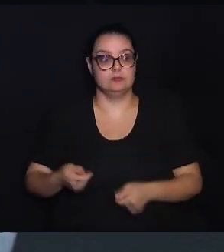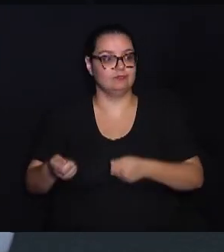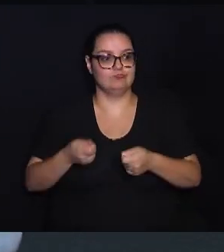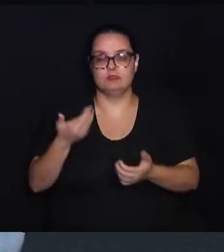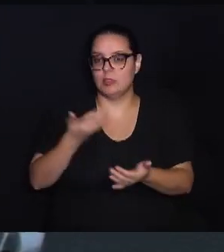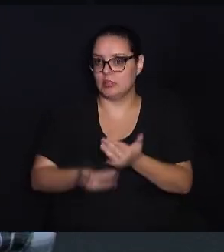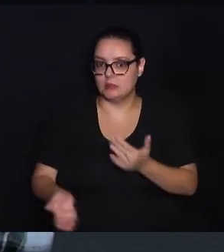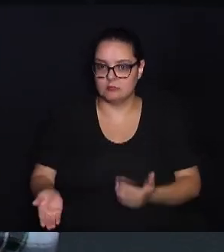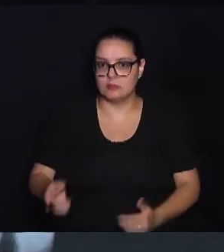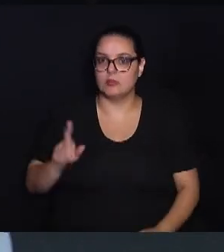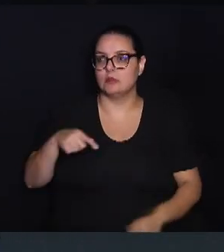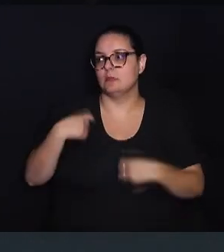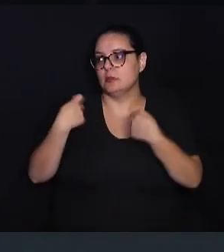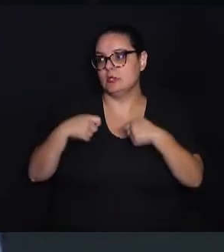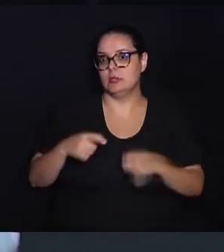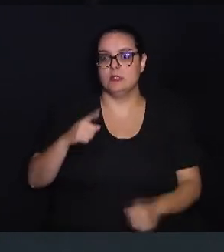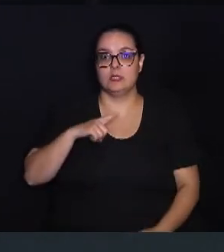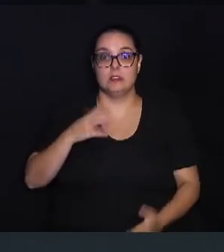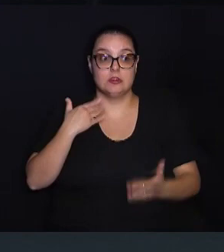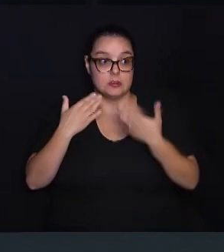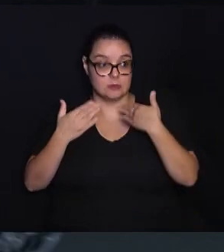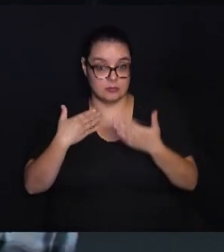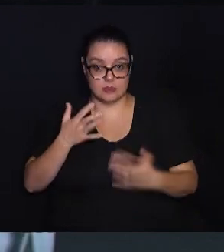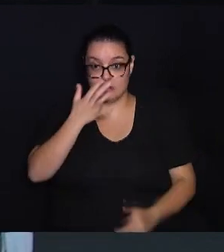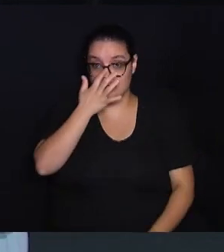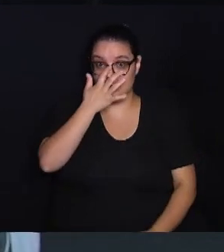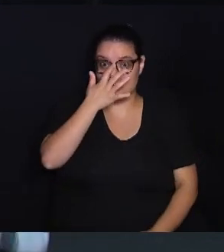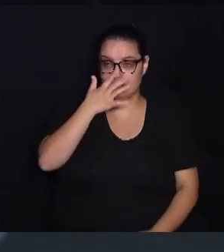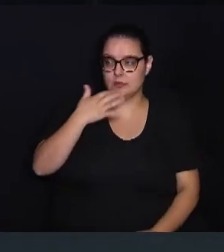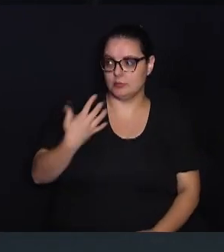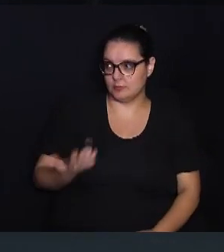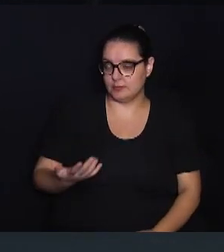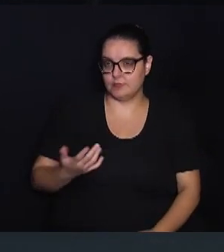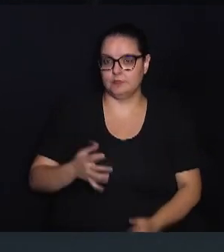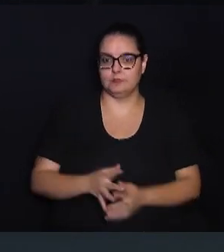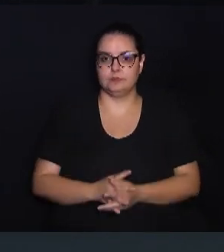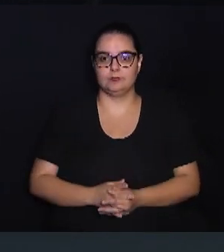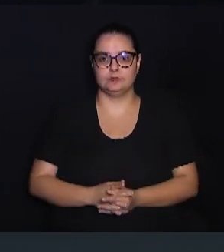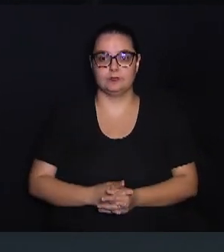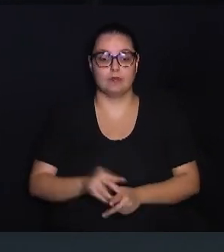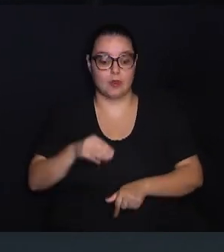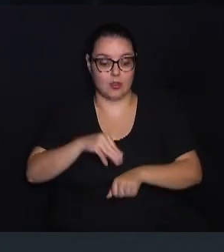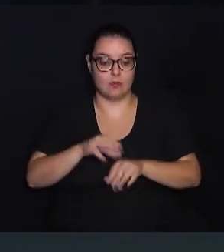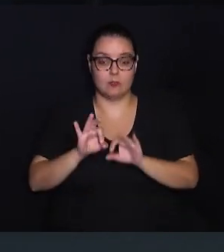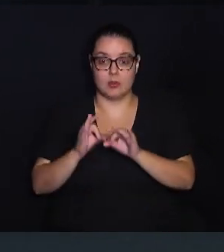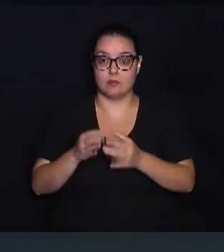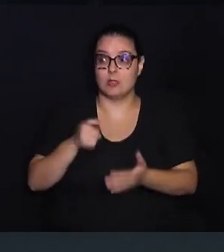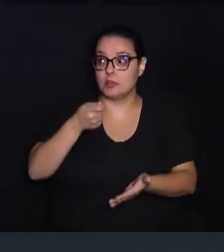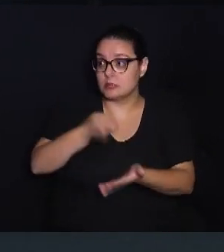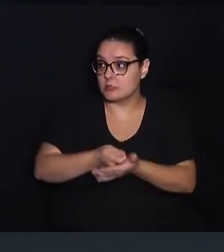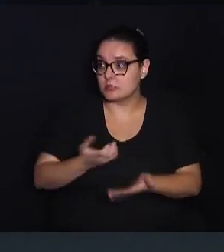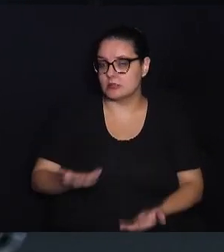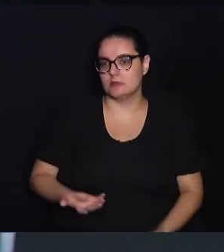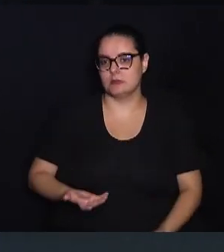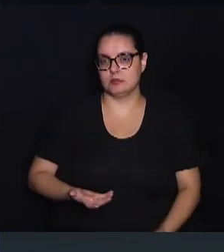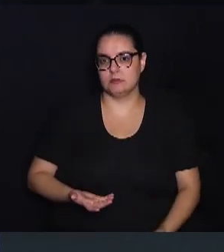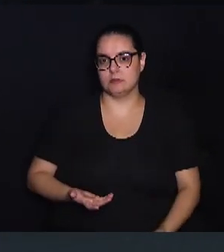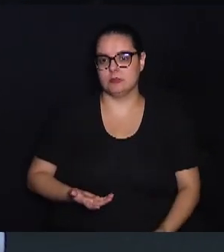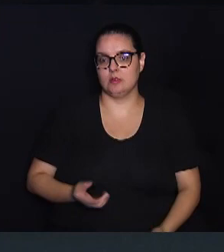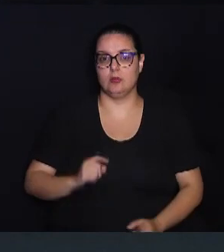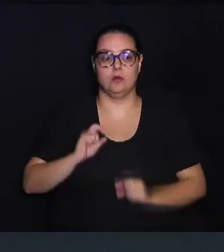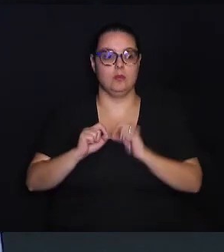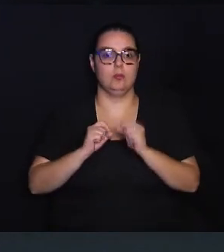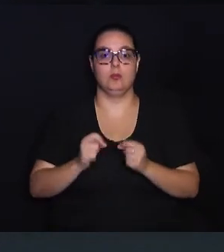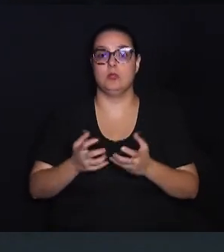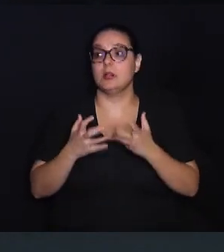ficar incontrolável. Então, é necessário que haja esse diálogo, né, que os membros da família estabeleçam o